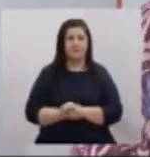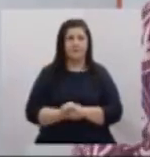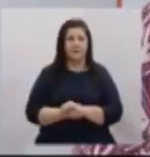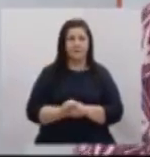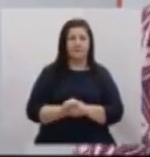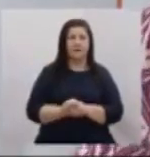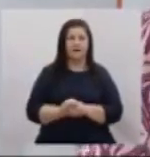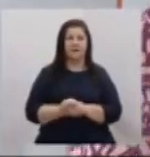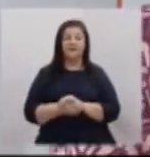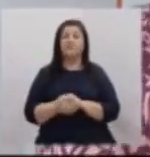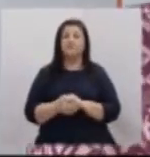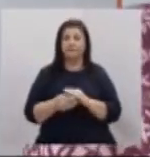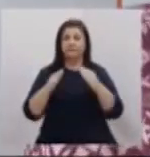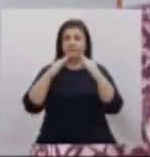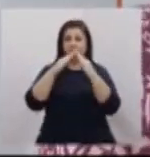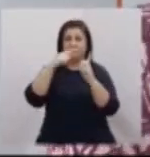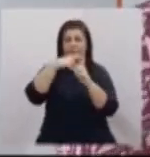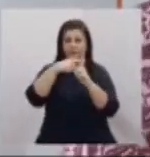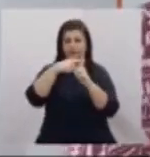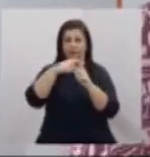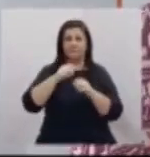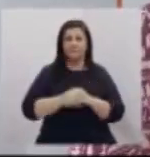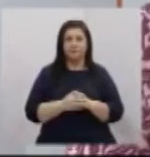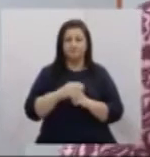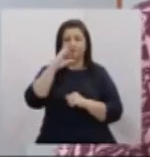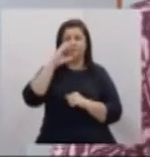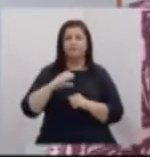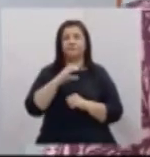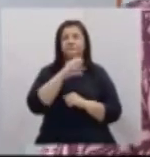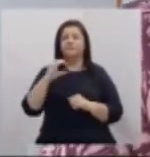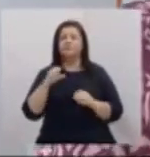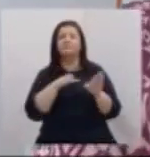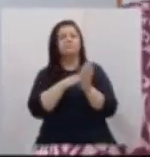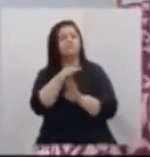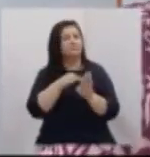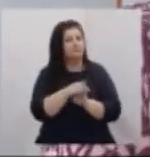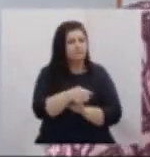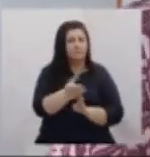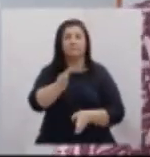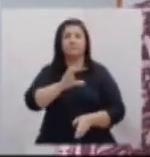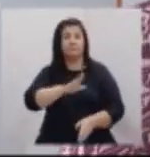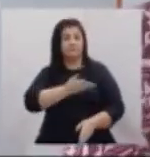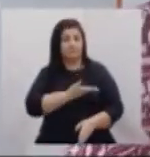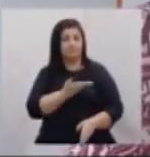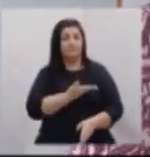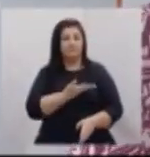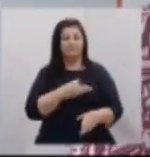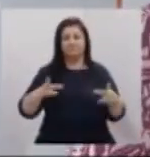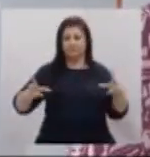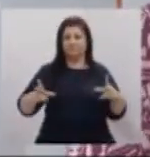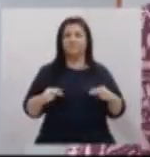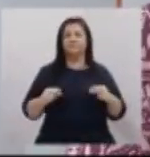comunidade, Jardim Santa Maria, e da paróquia Santa Cecília. É um grande conselheiro, um grande amigo de todos, e merece